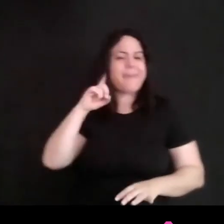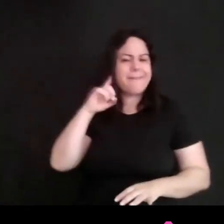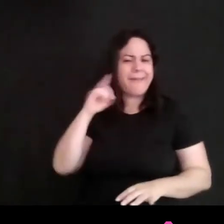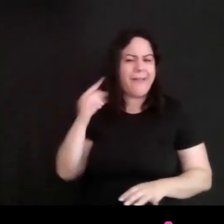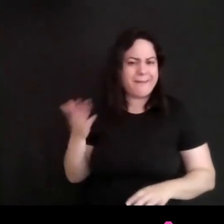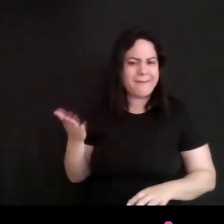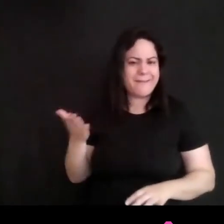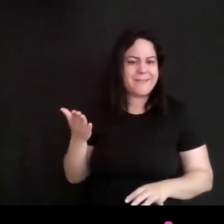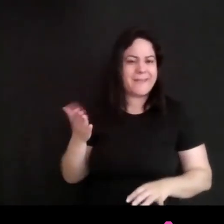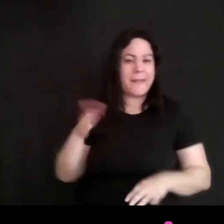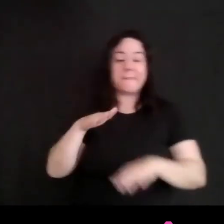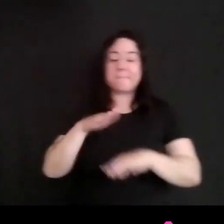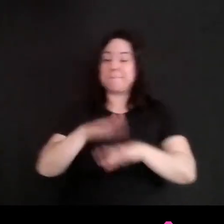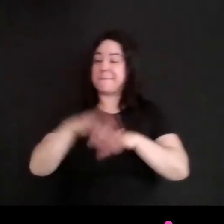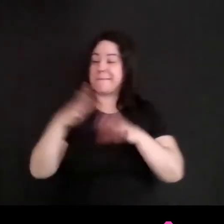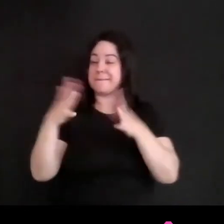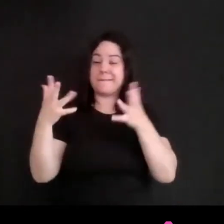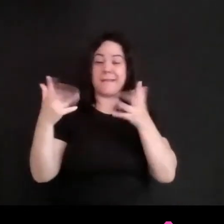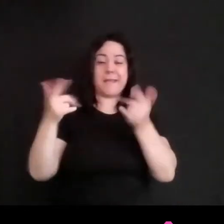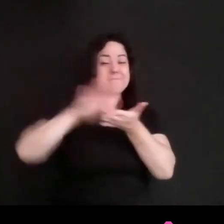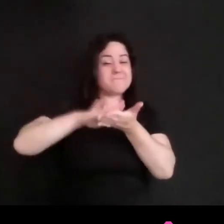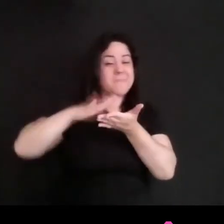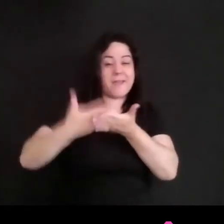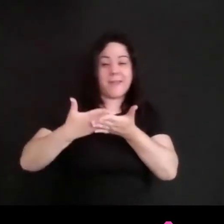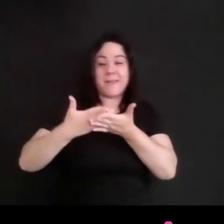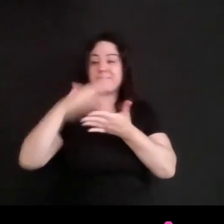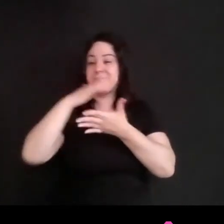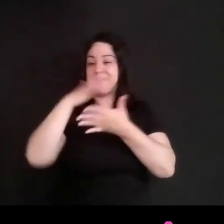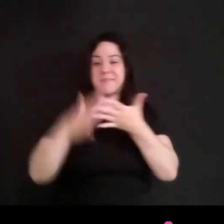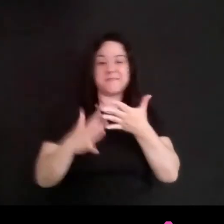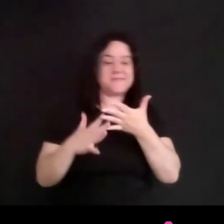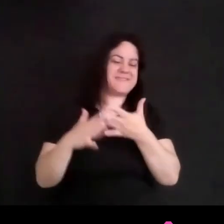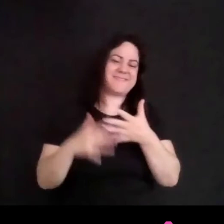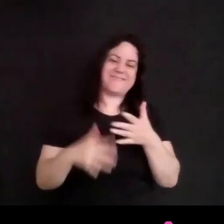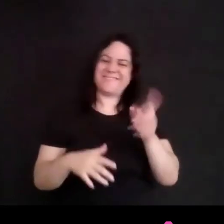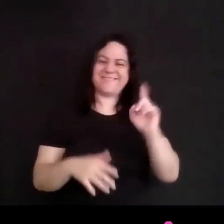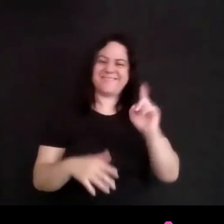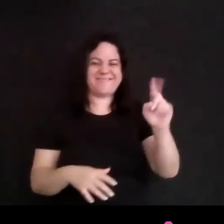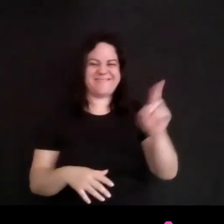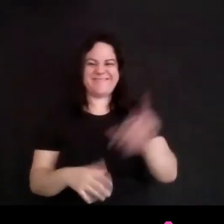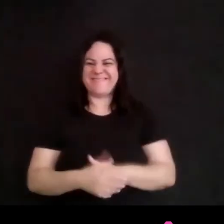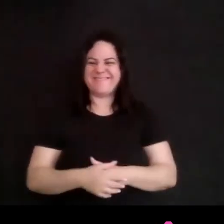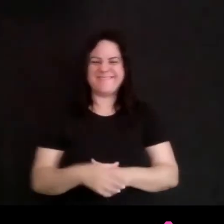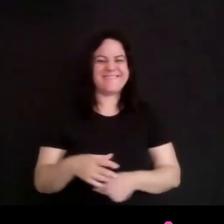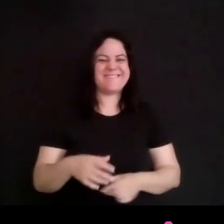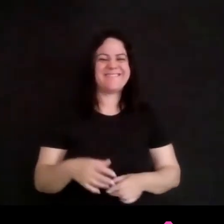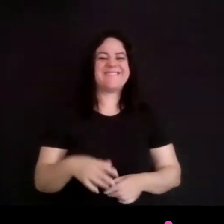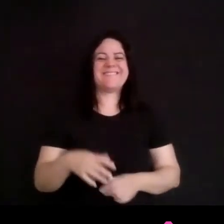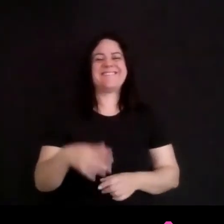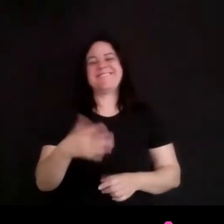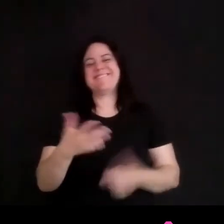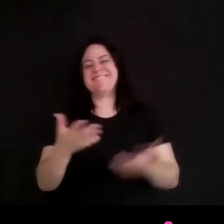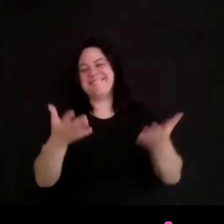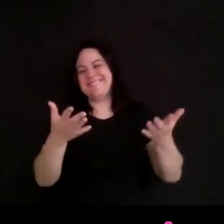mais espetacular tradutora de todos os tempos, rainha do Paraná,